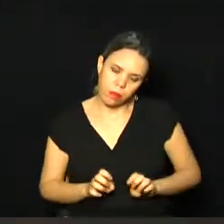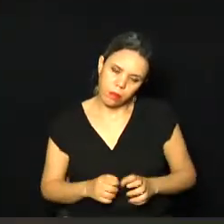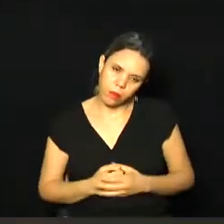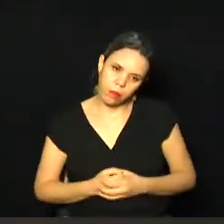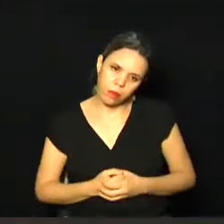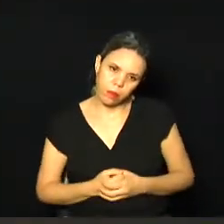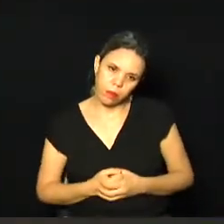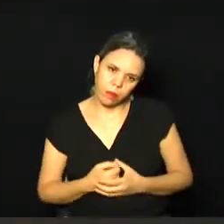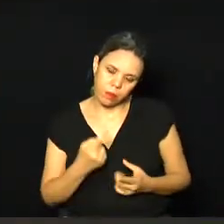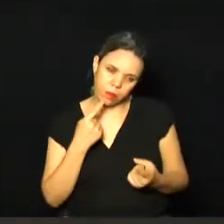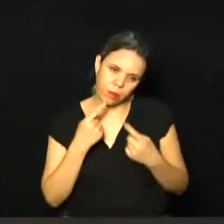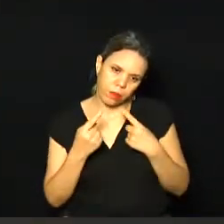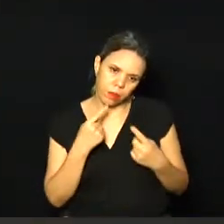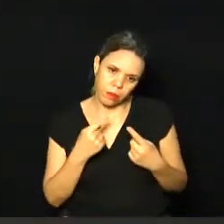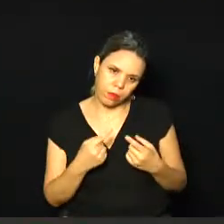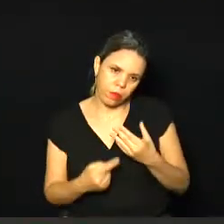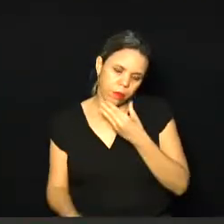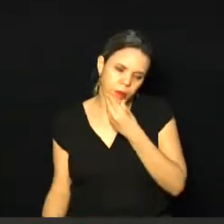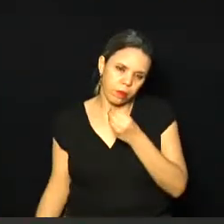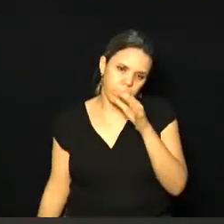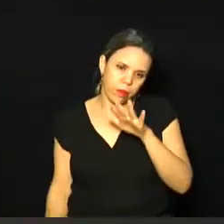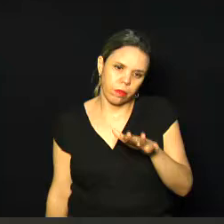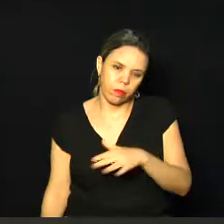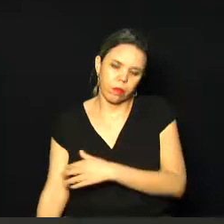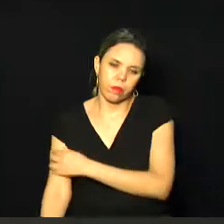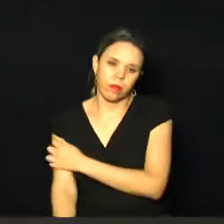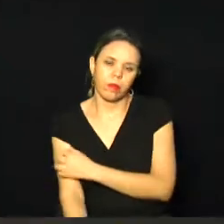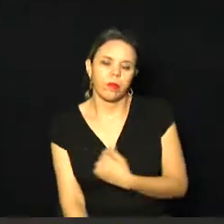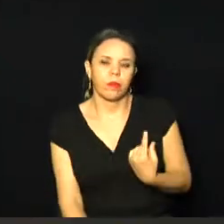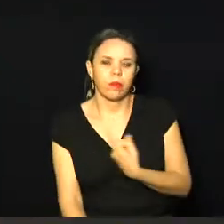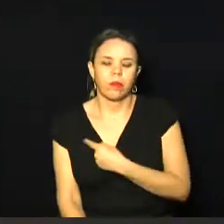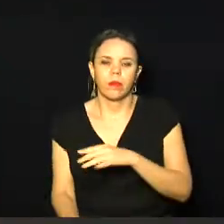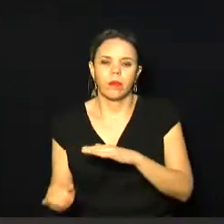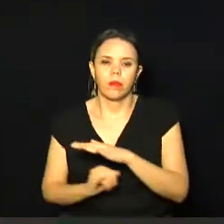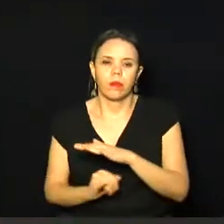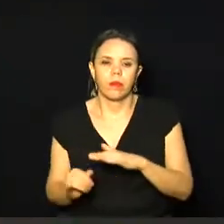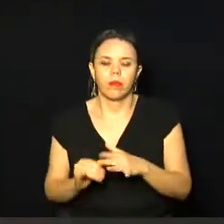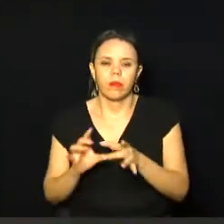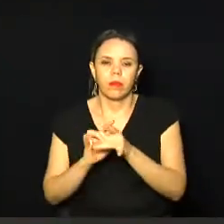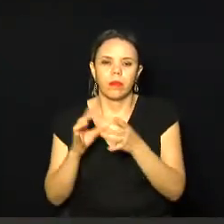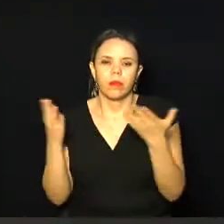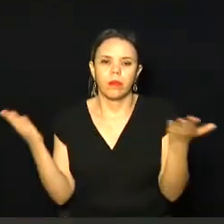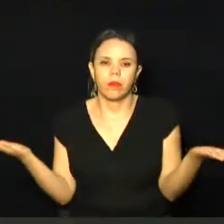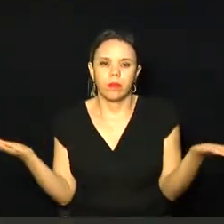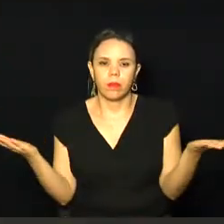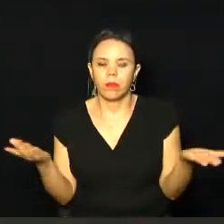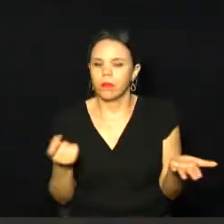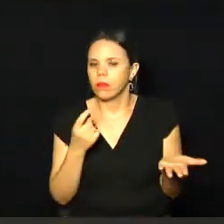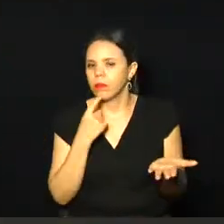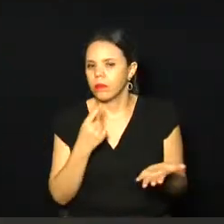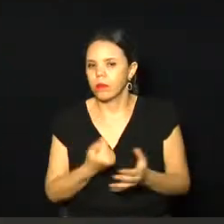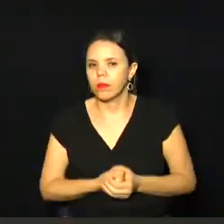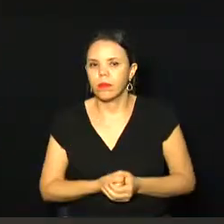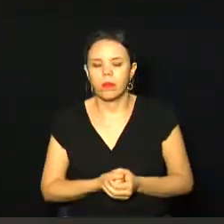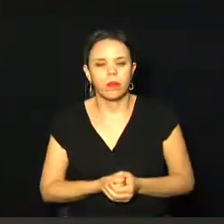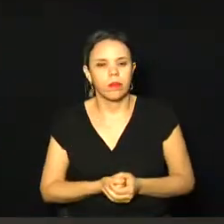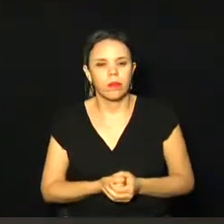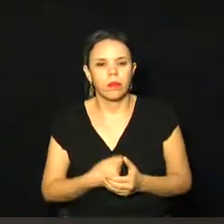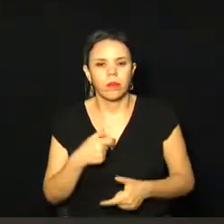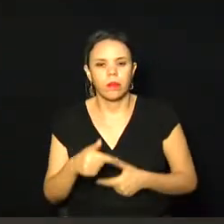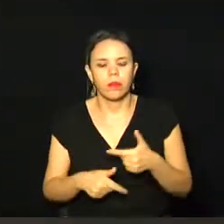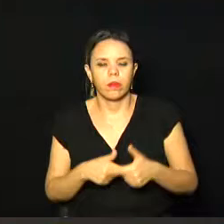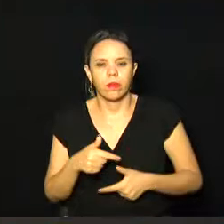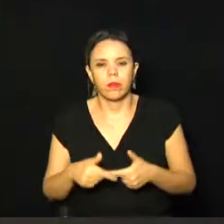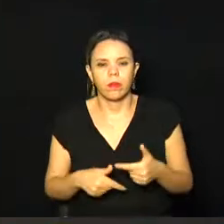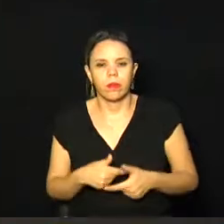crescer e dialogar com esses homens. Nós, do Instituto Nelson Williams, estamos à disposição de Campinas. Nós trabalhamos